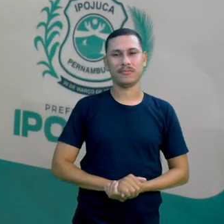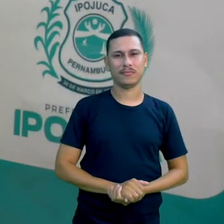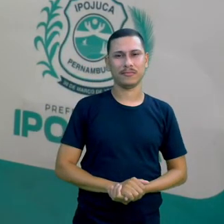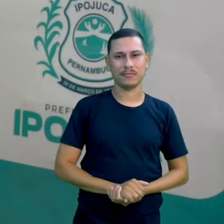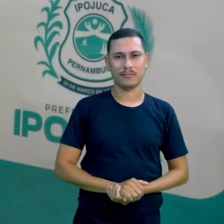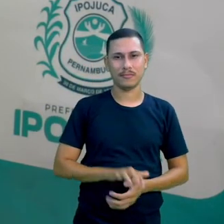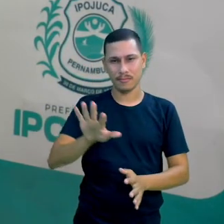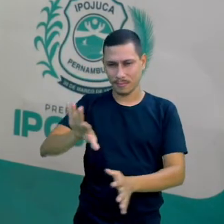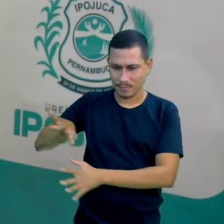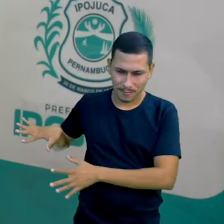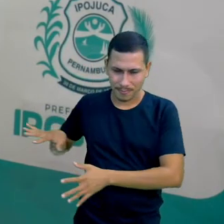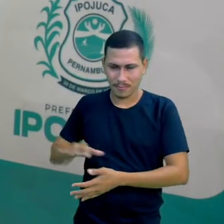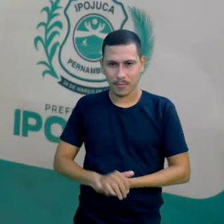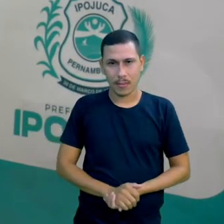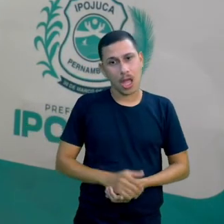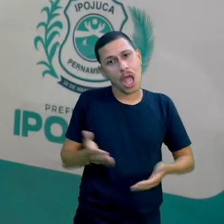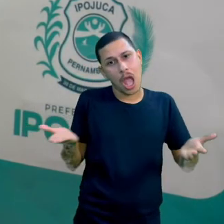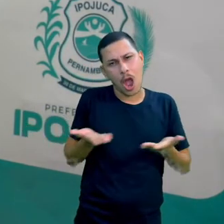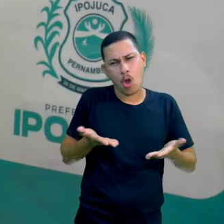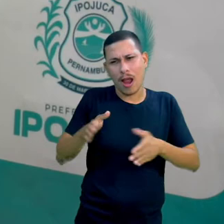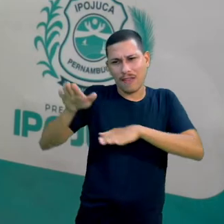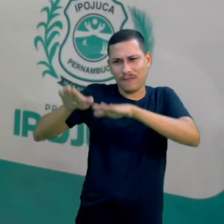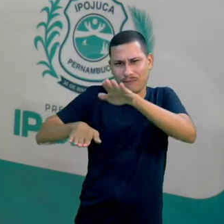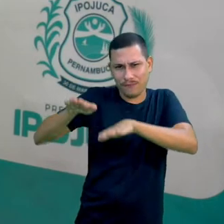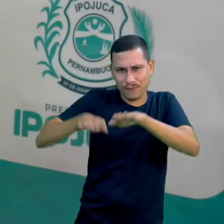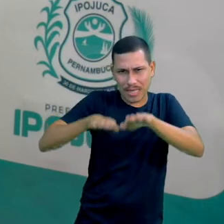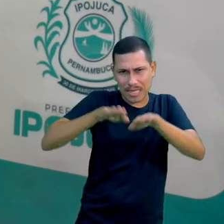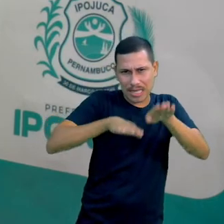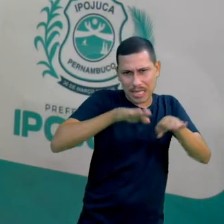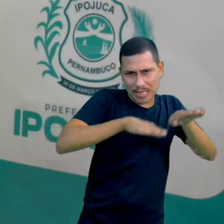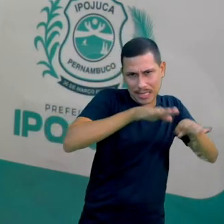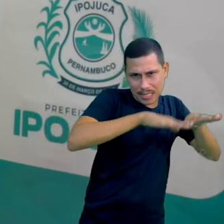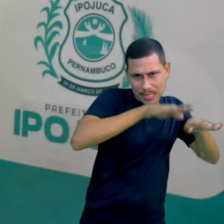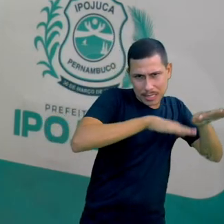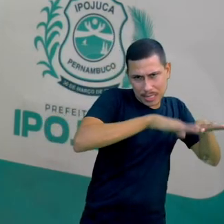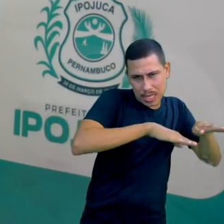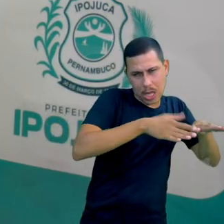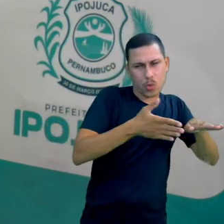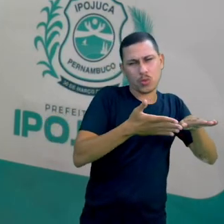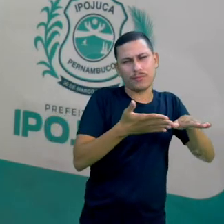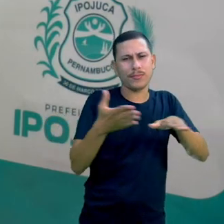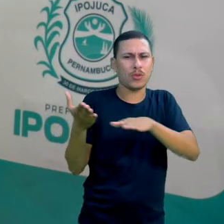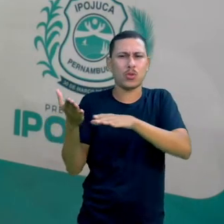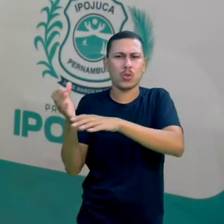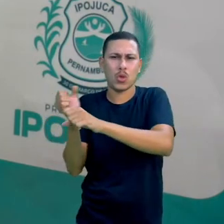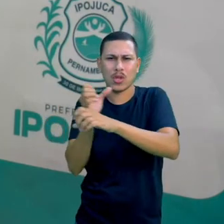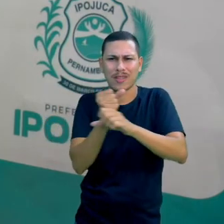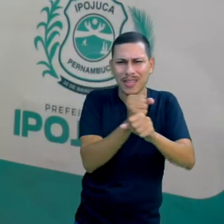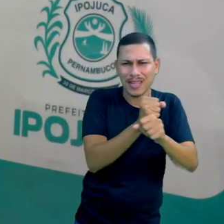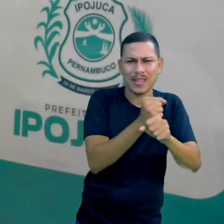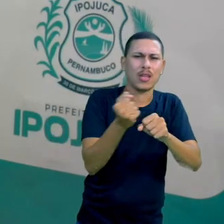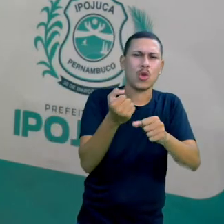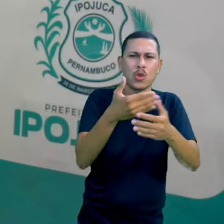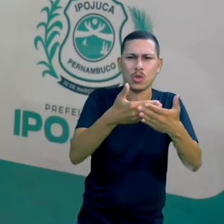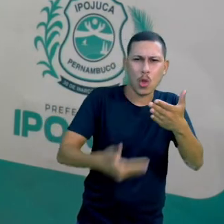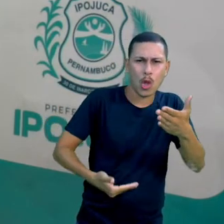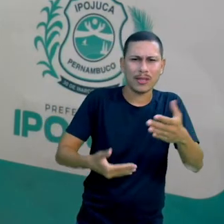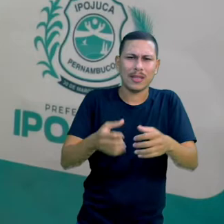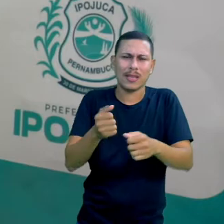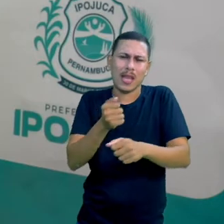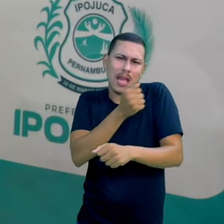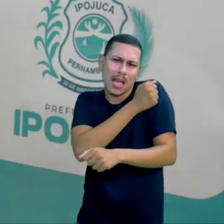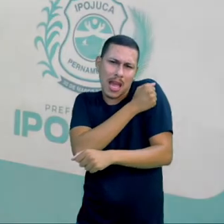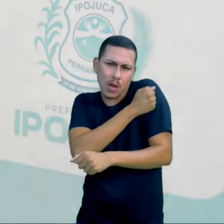Agora nós vamos ver o grau de variação das notas dos estudantes. Vamos ver. A diferença entre a maior nota e